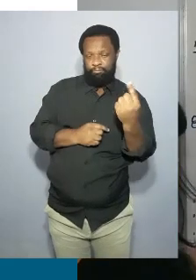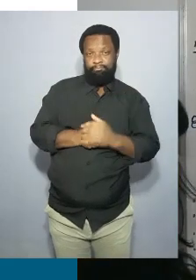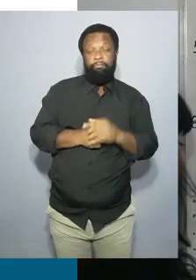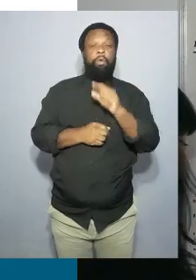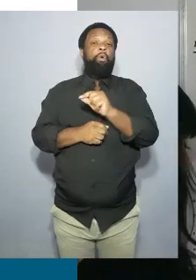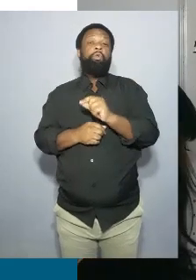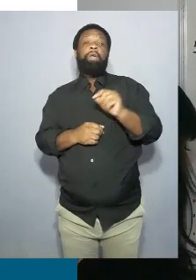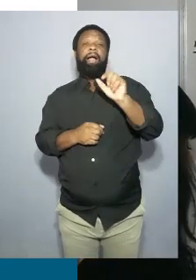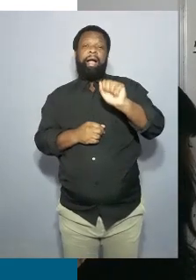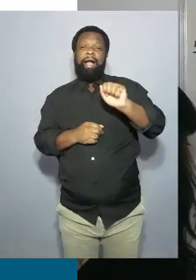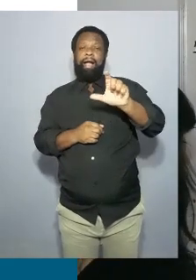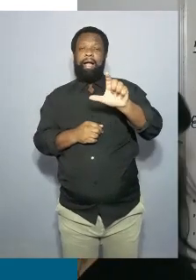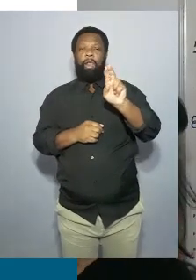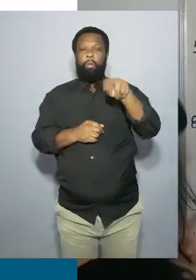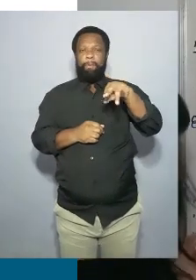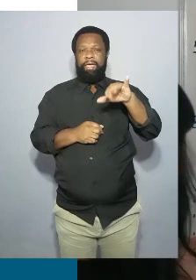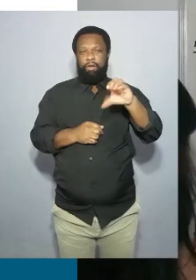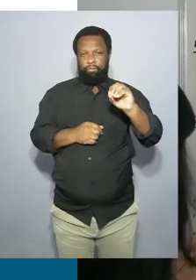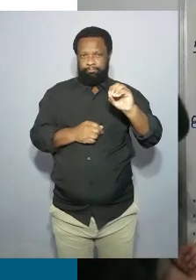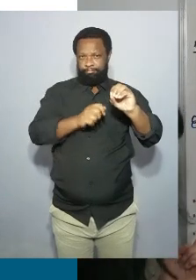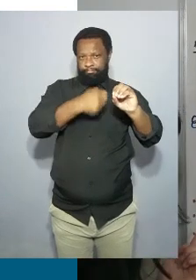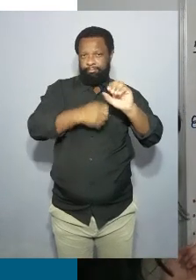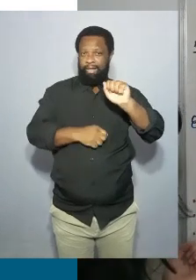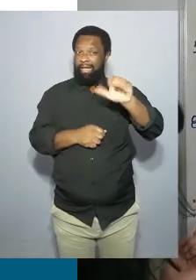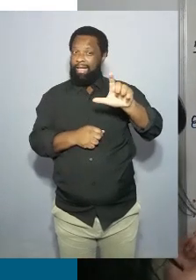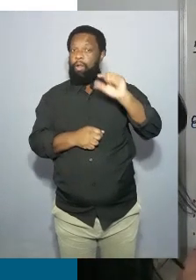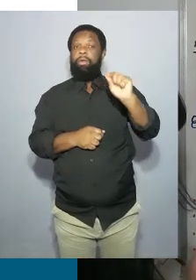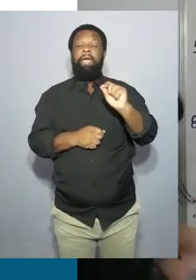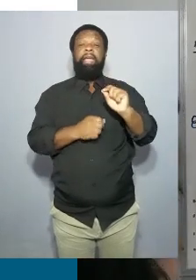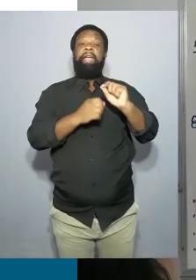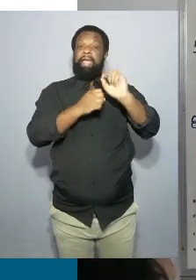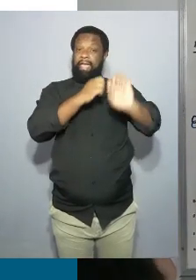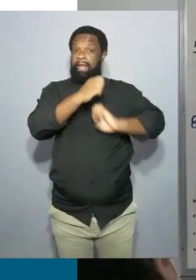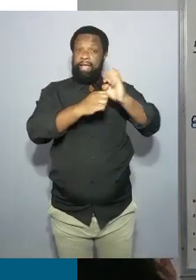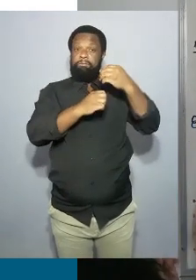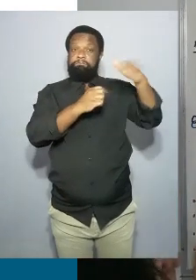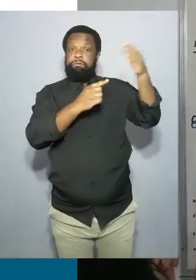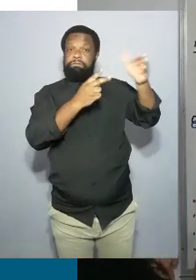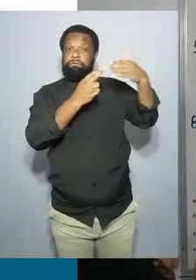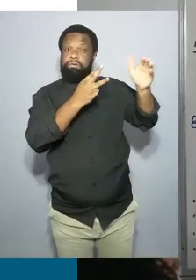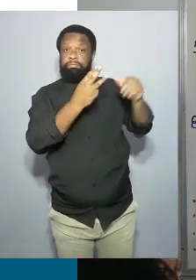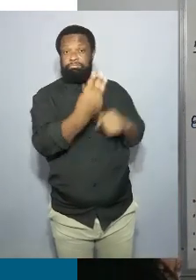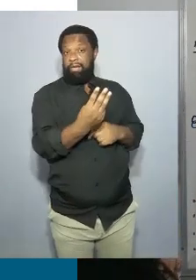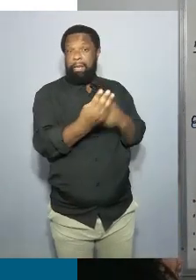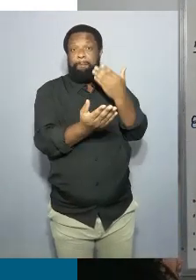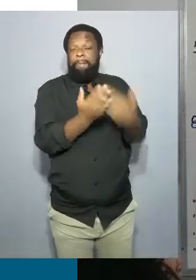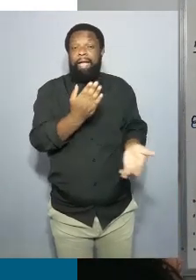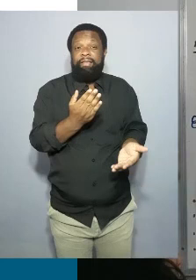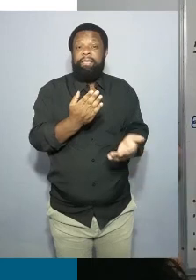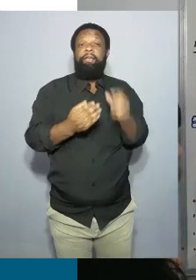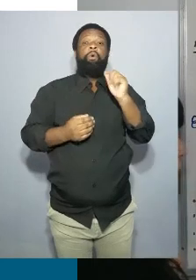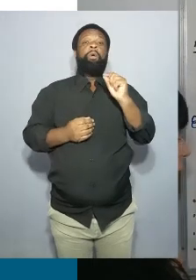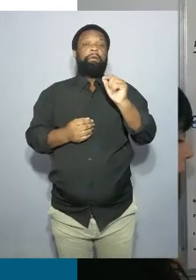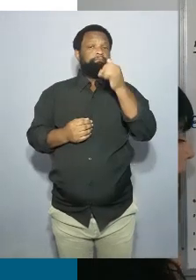O alumínio, pessoal, ele já tem a tendência de perder 3 elétrons. Quando ele perde esses 3 elétrons,